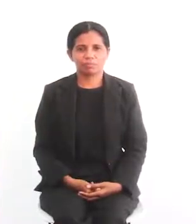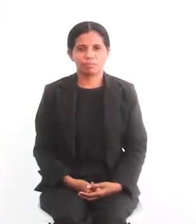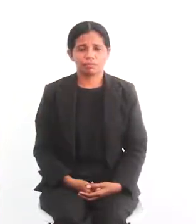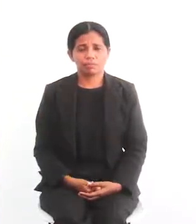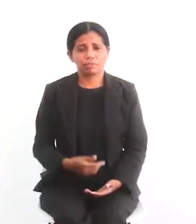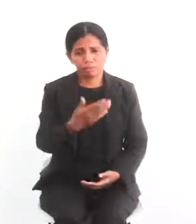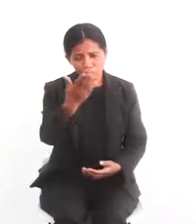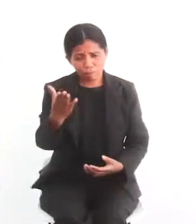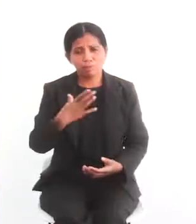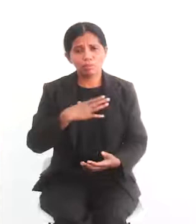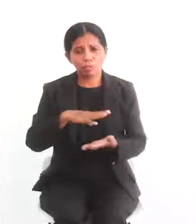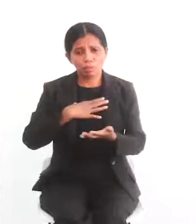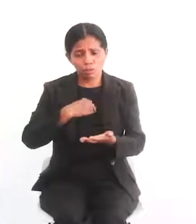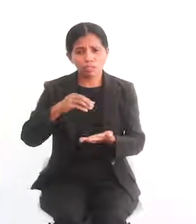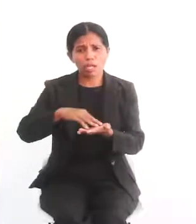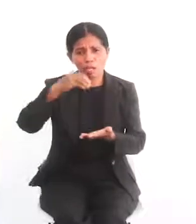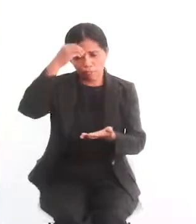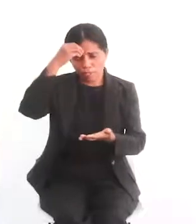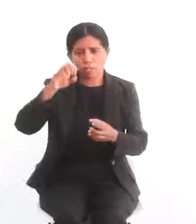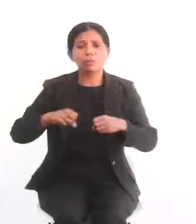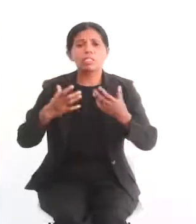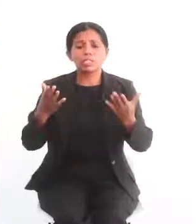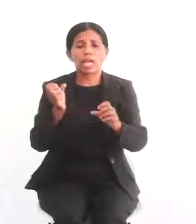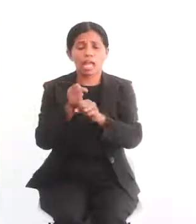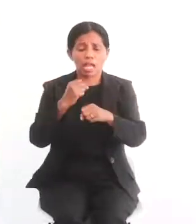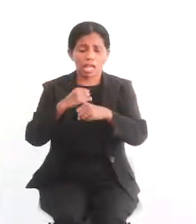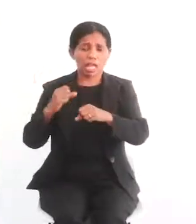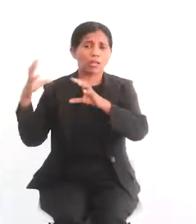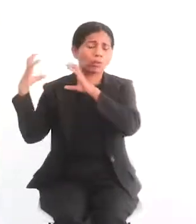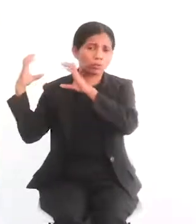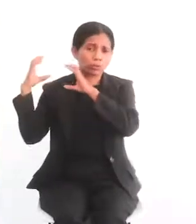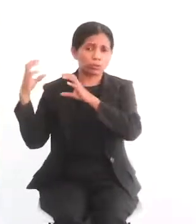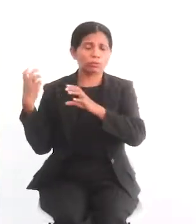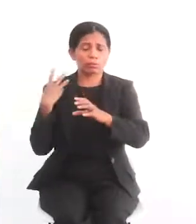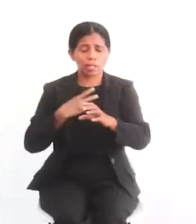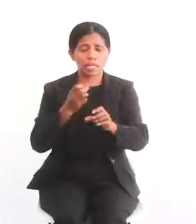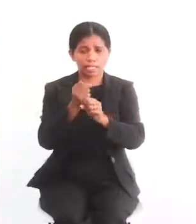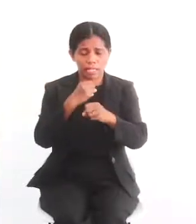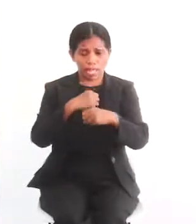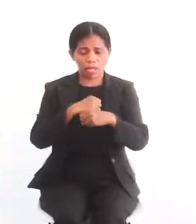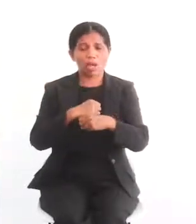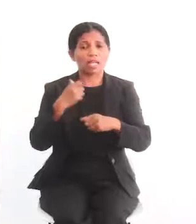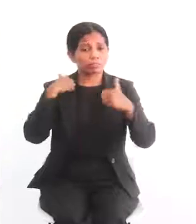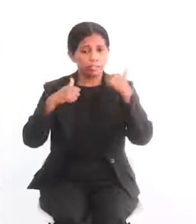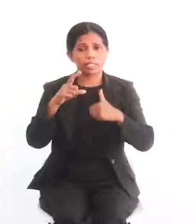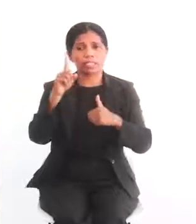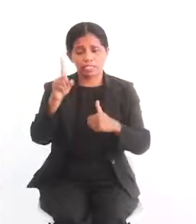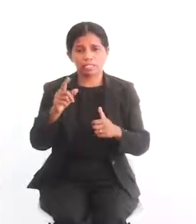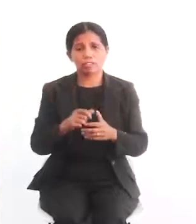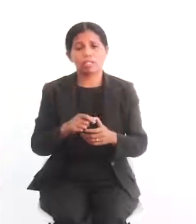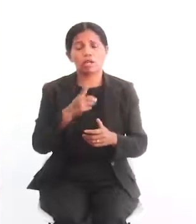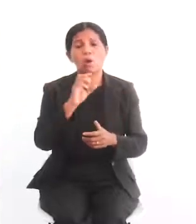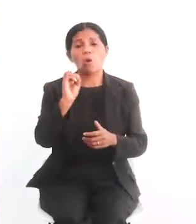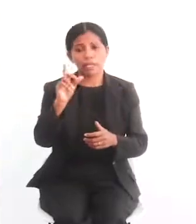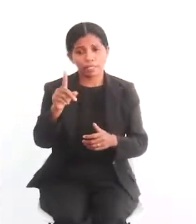Gostaram de aprender como se faz óleo de coco? Vamos fazer uma atividade boa! Vão dizer o que